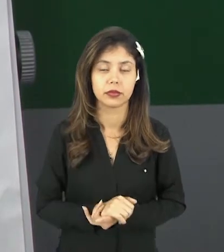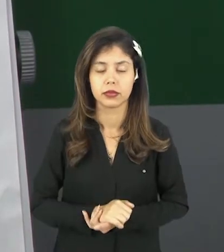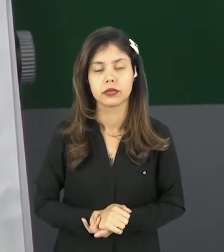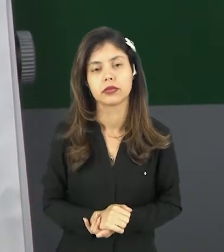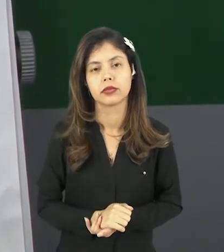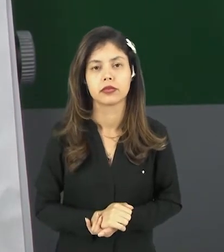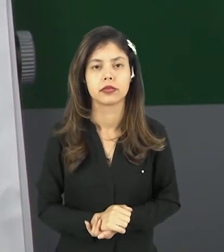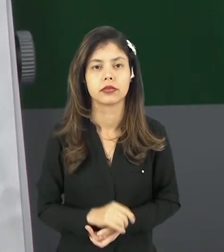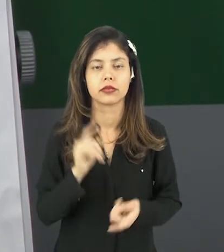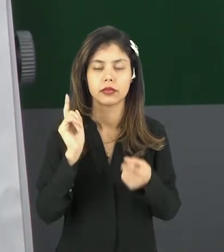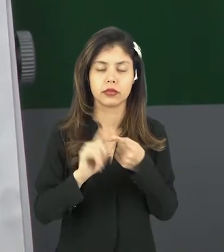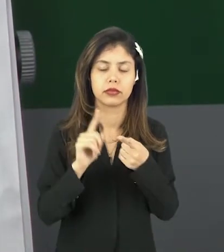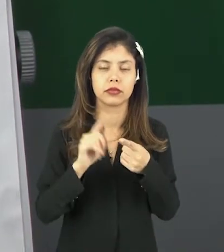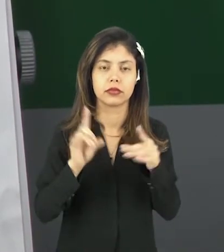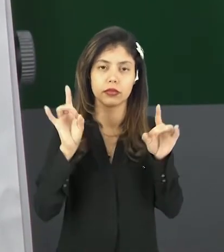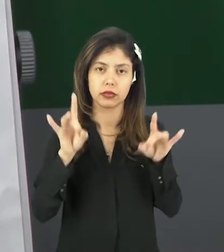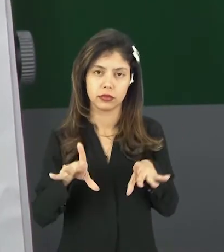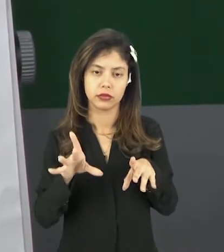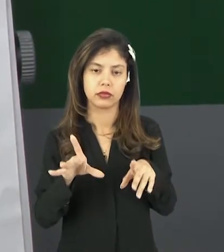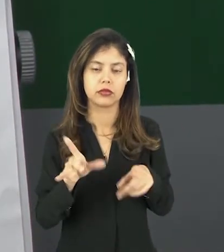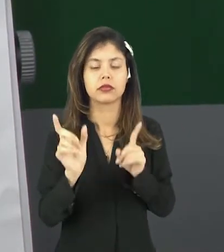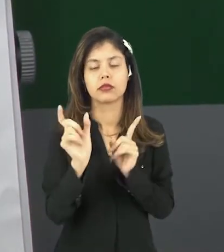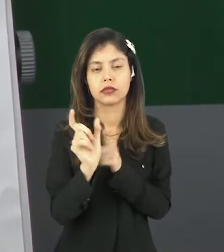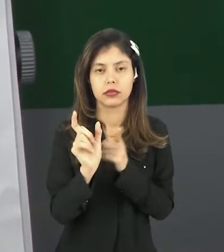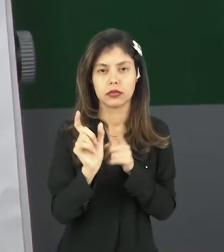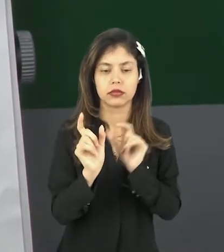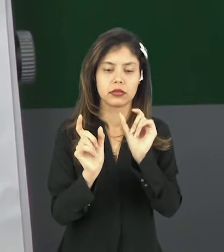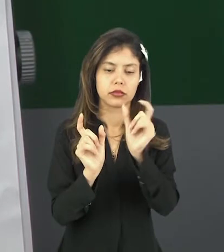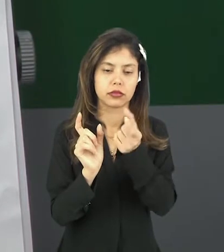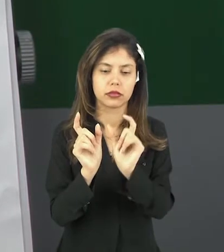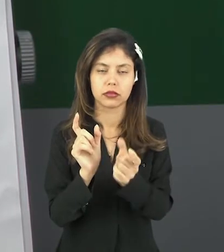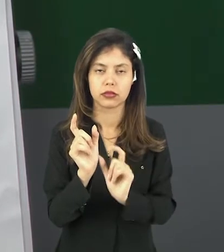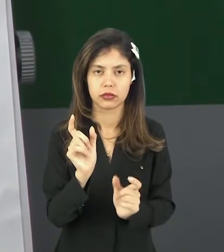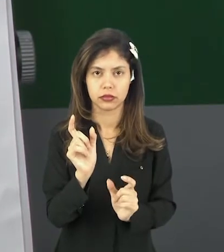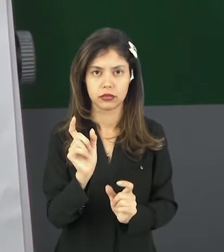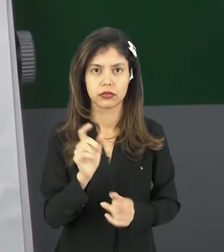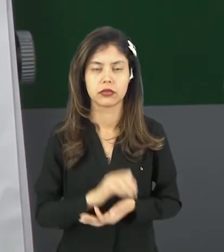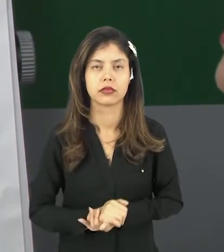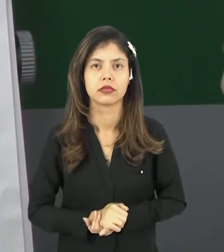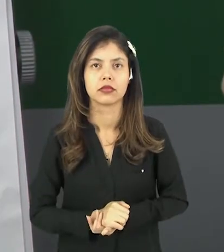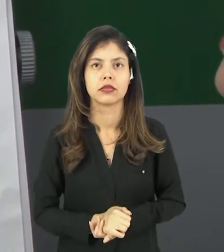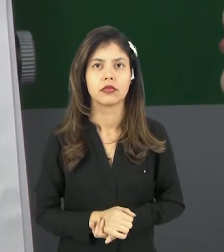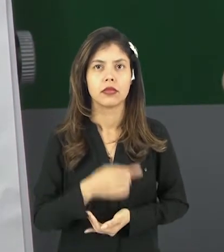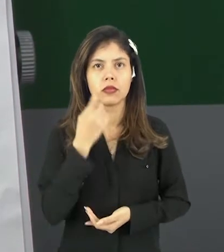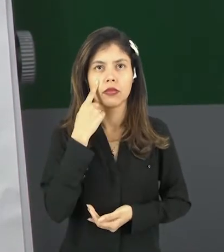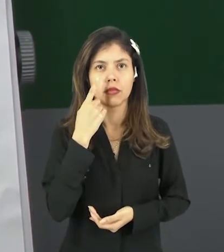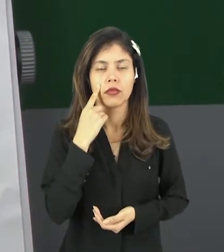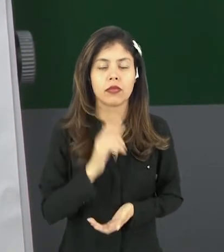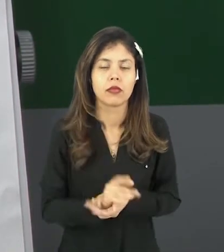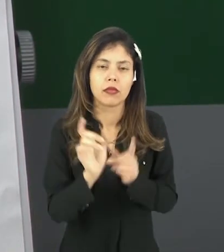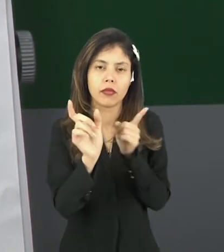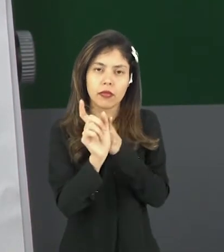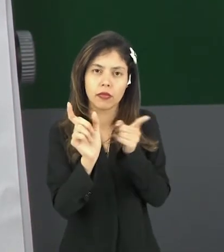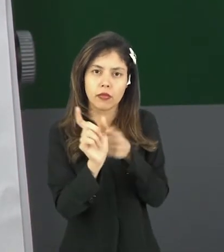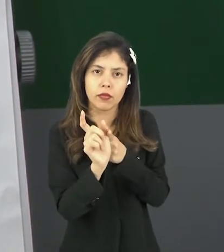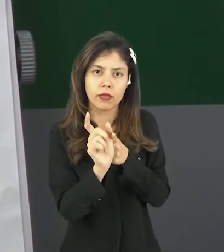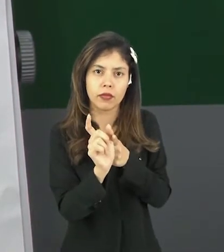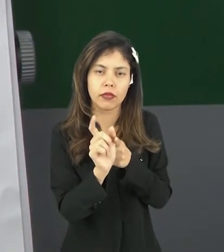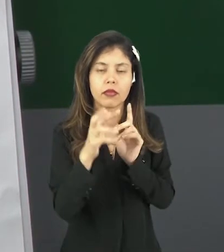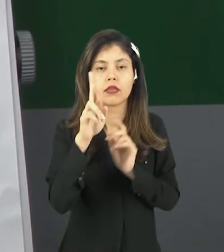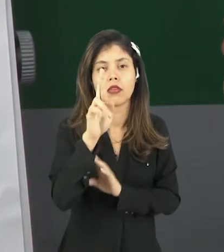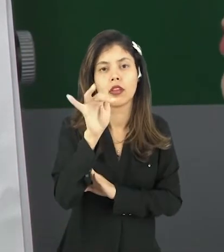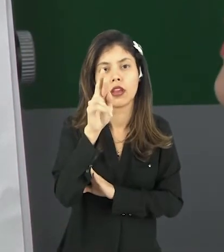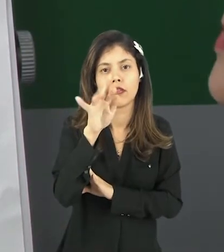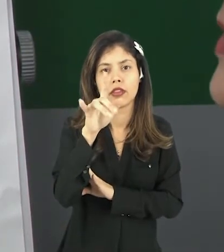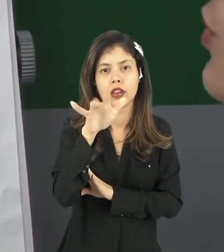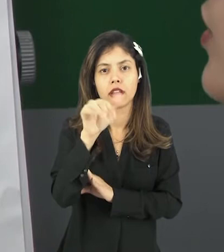Que esse é o primeiro e último verbete da página, como a gente acabou de ver na telinha, tá? O que é isso aqui? São as palavras de referência.